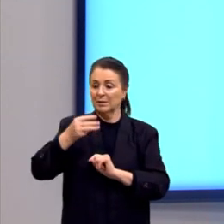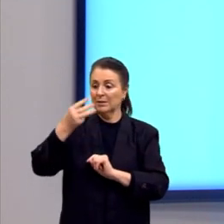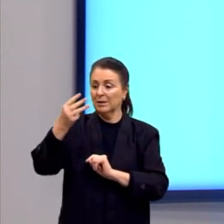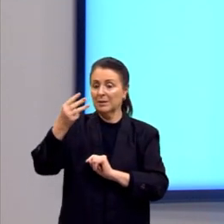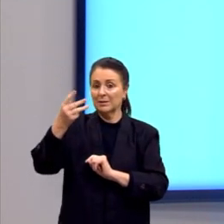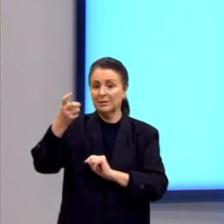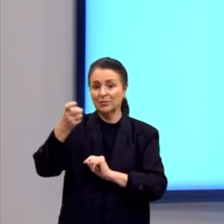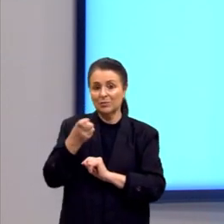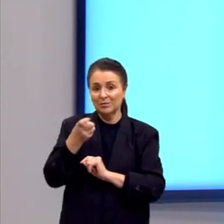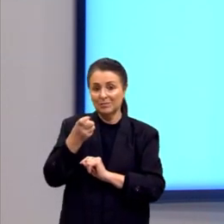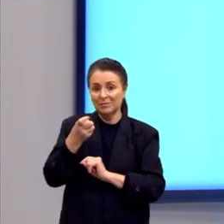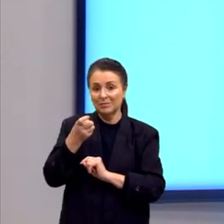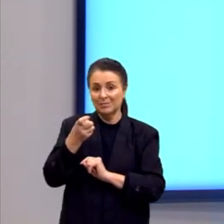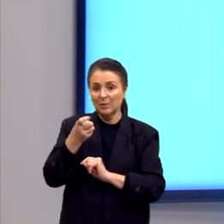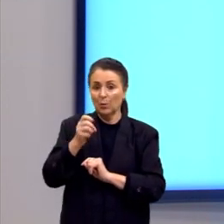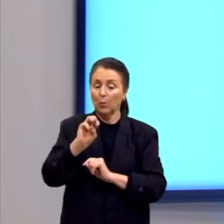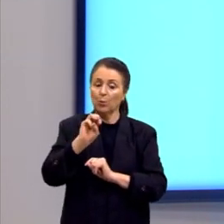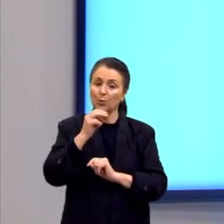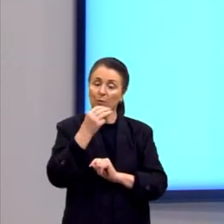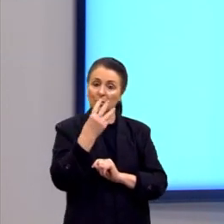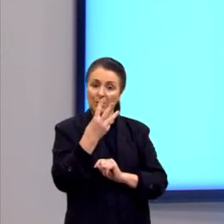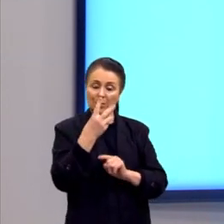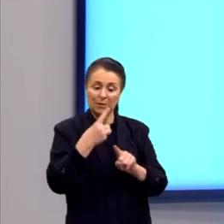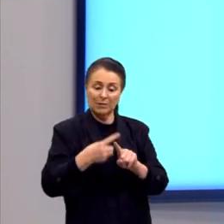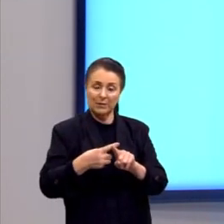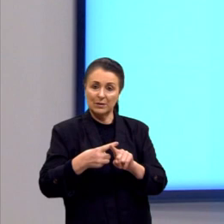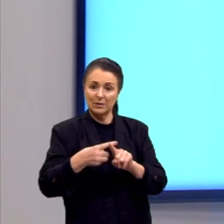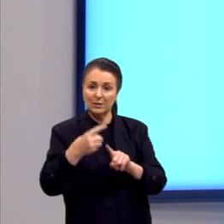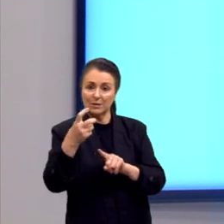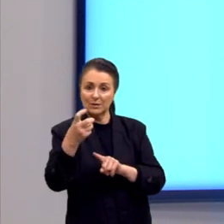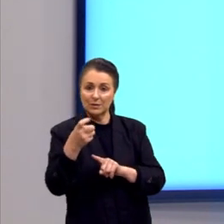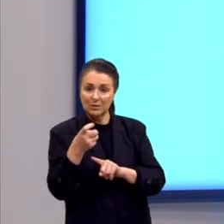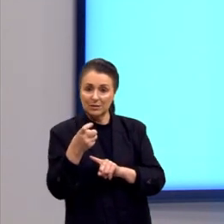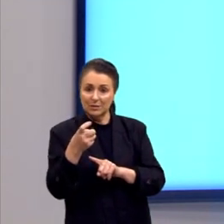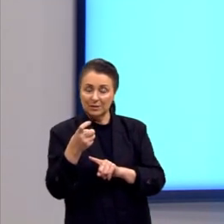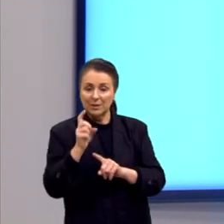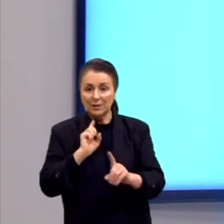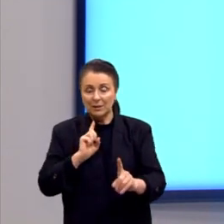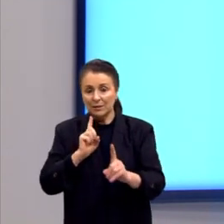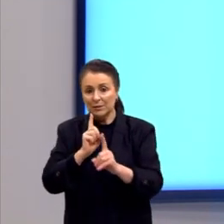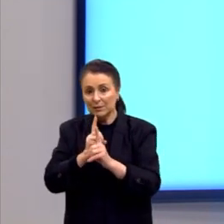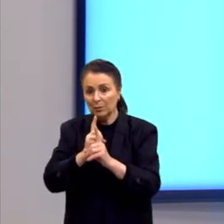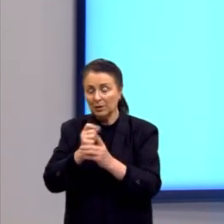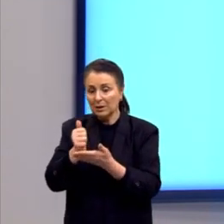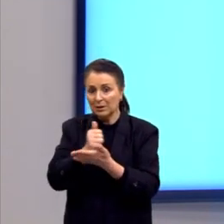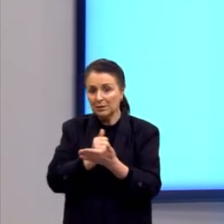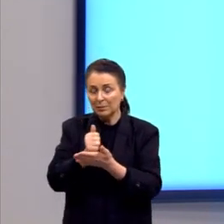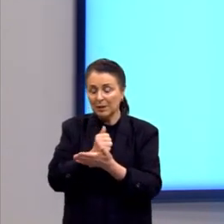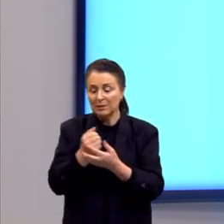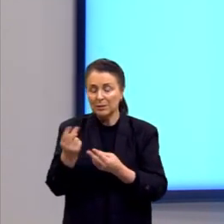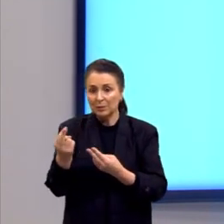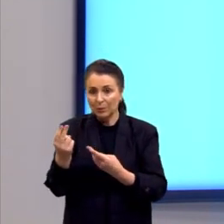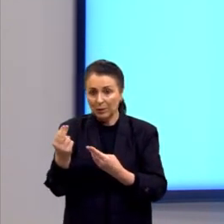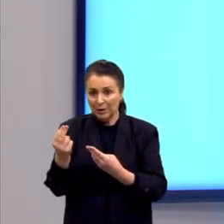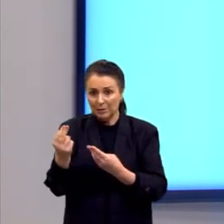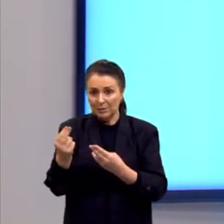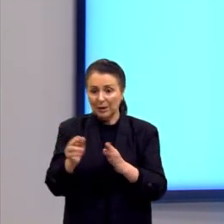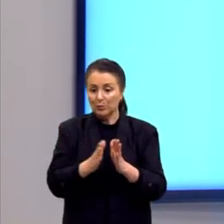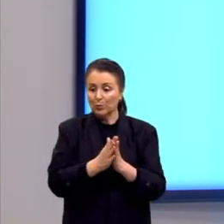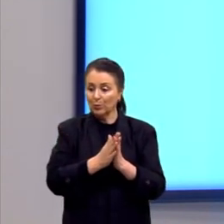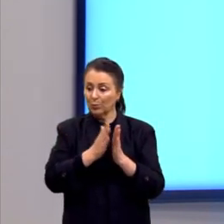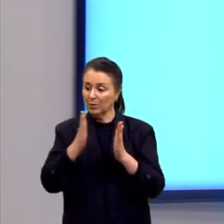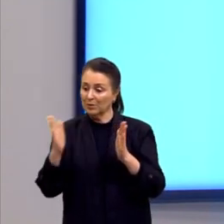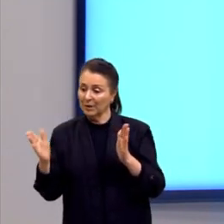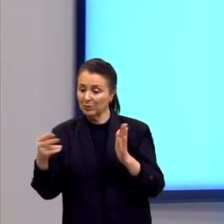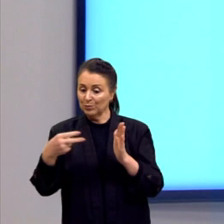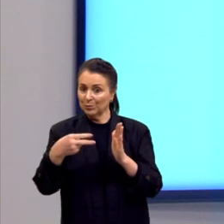3x né ou três vezes x tá para chegar nas bases iguais dos dois lados da